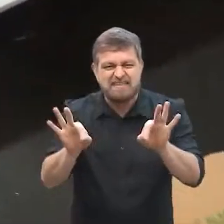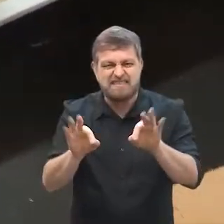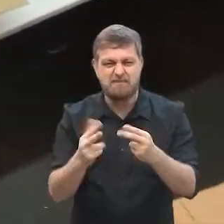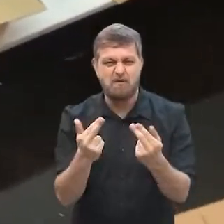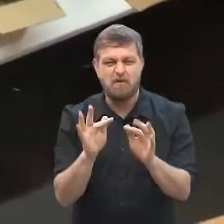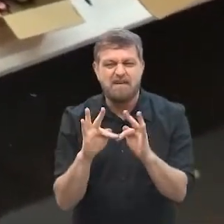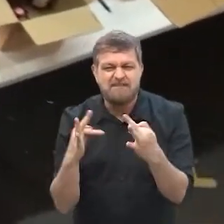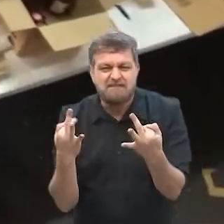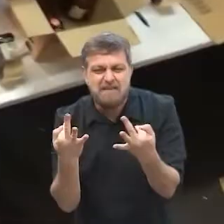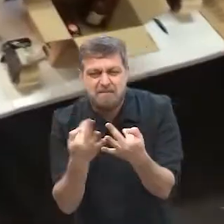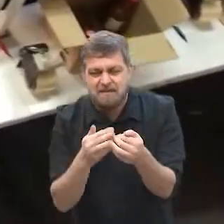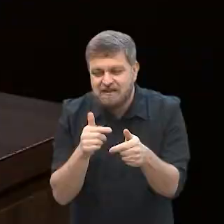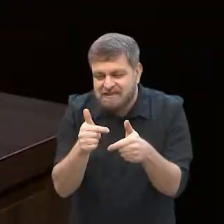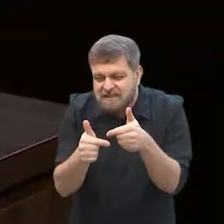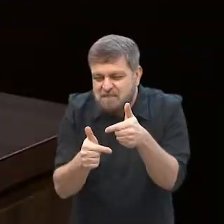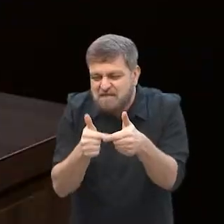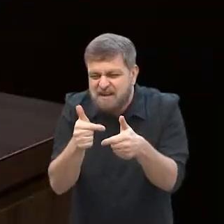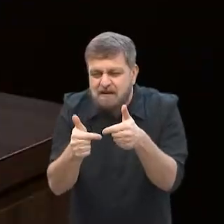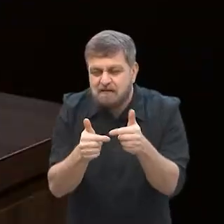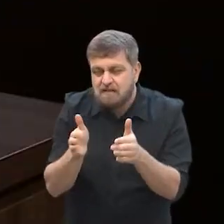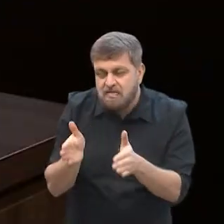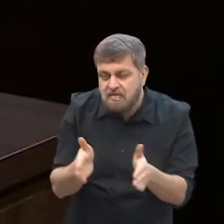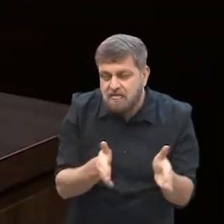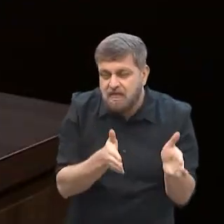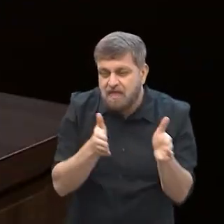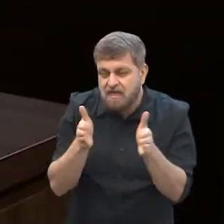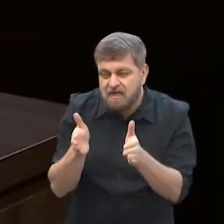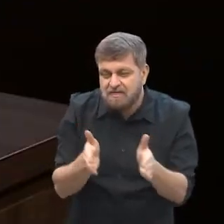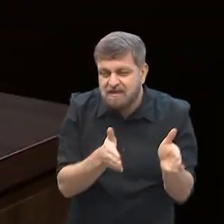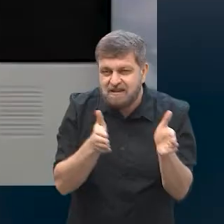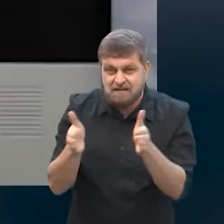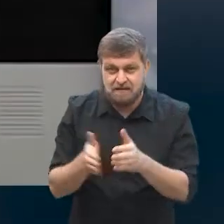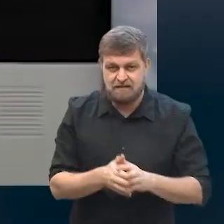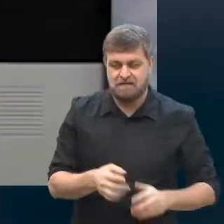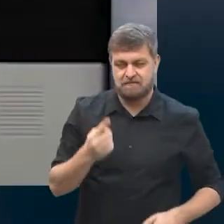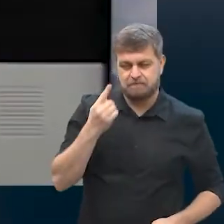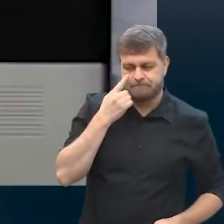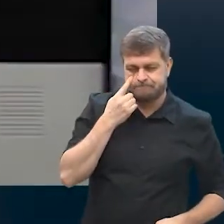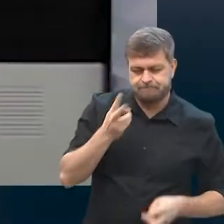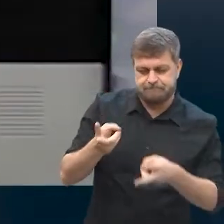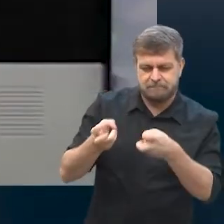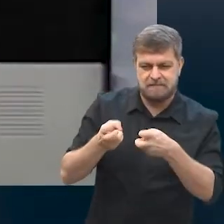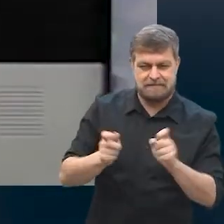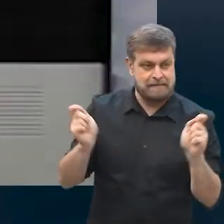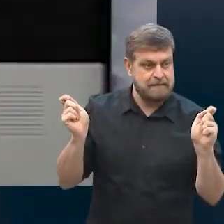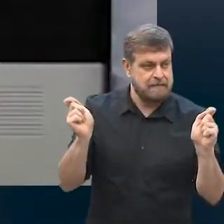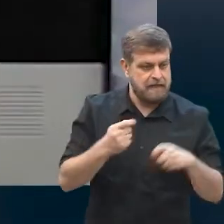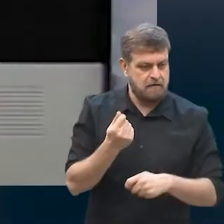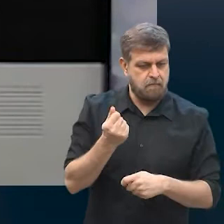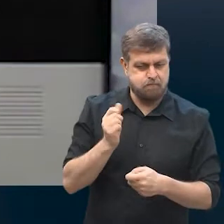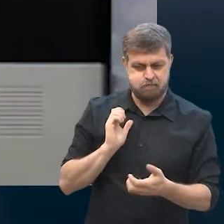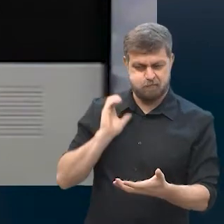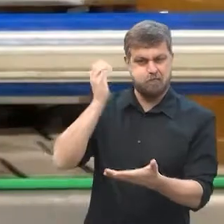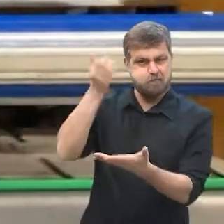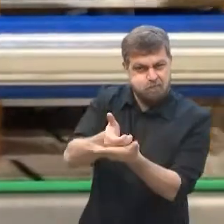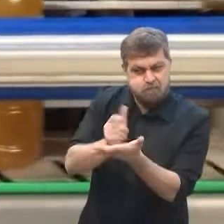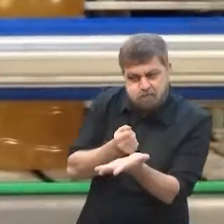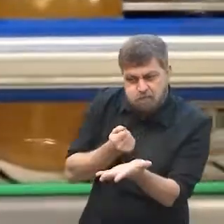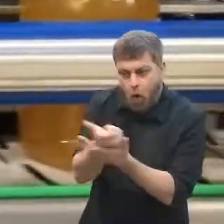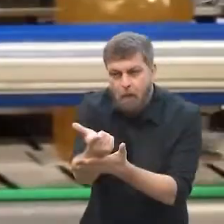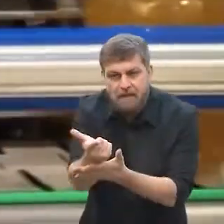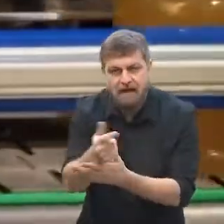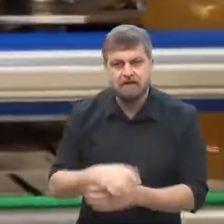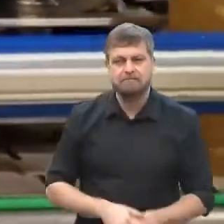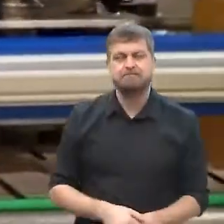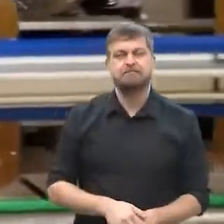coisa muito pequena. E eu comecei a olhar, tinha a possibilidade de comprar essa fábrica, ela já existia, e